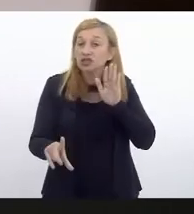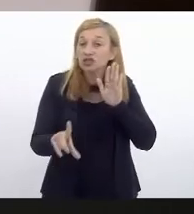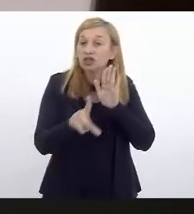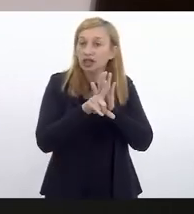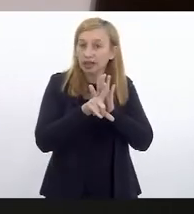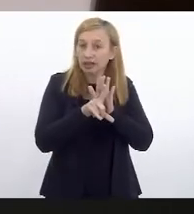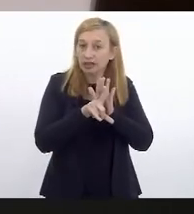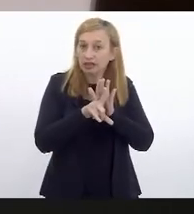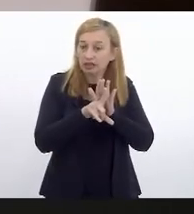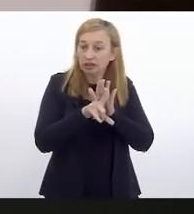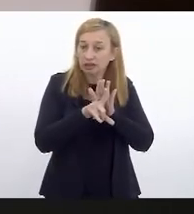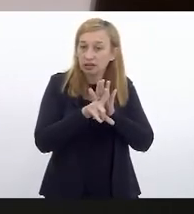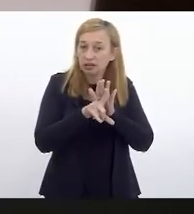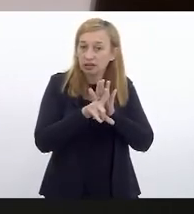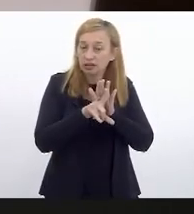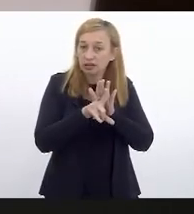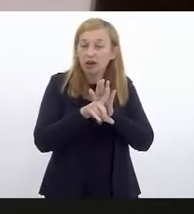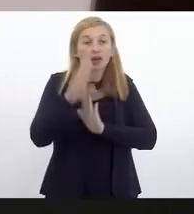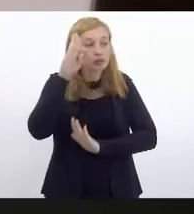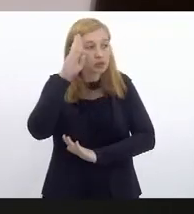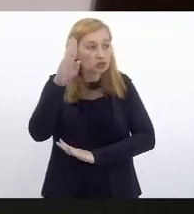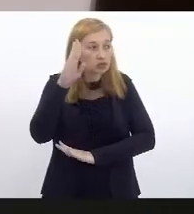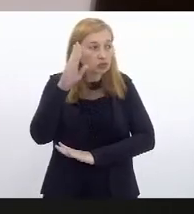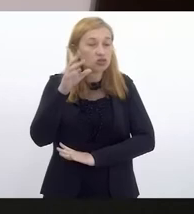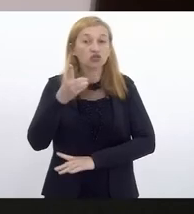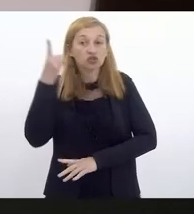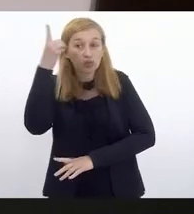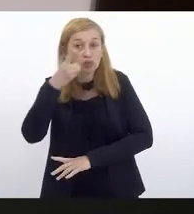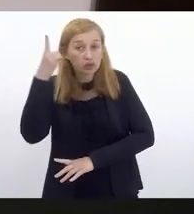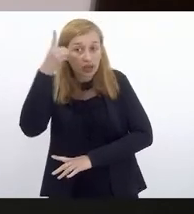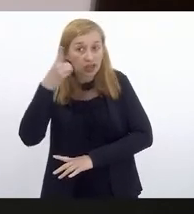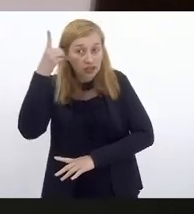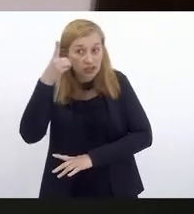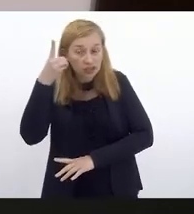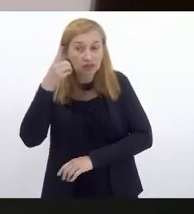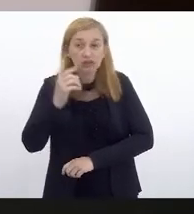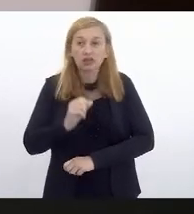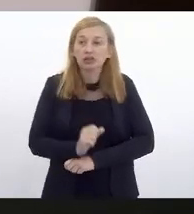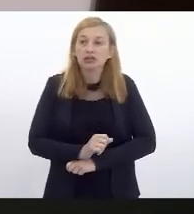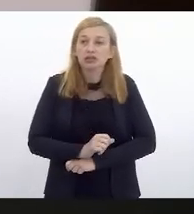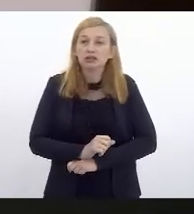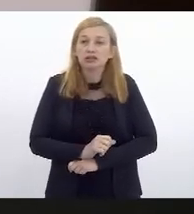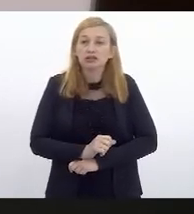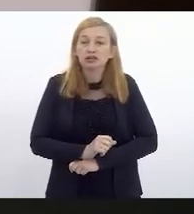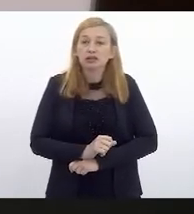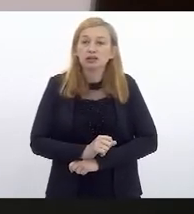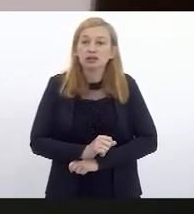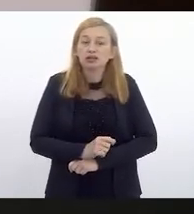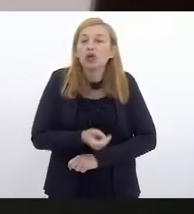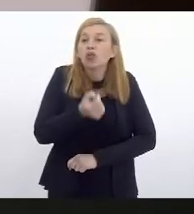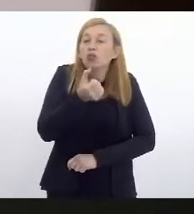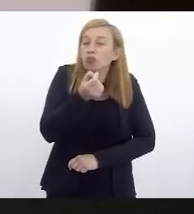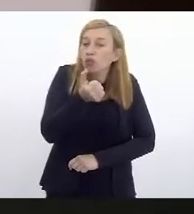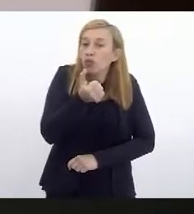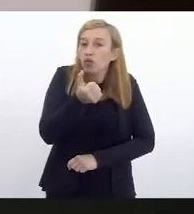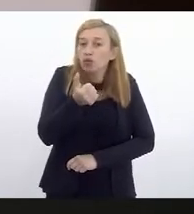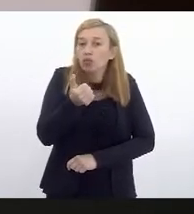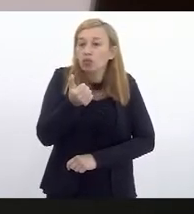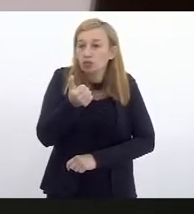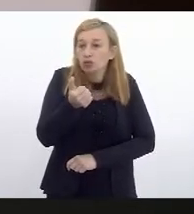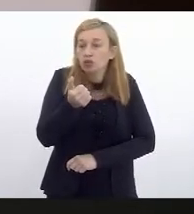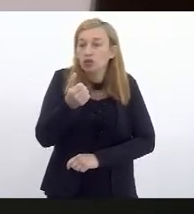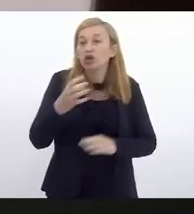Legislativa, e principalmente os deputados, a gente tem que ser um pouco especialista em tudo,